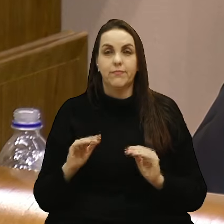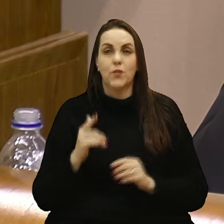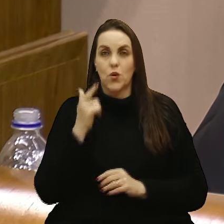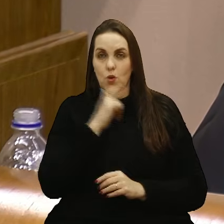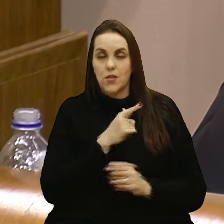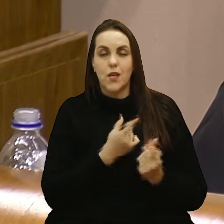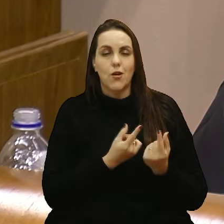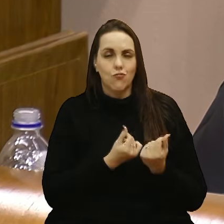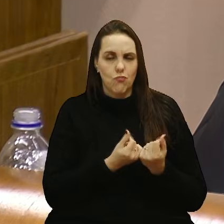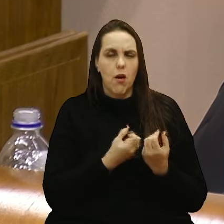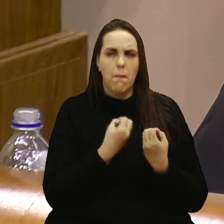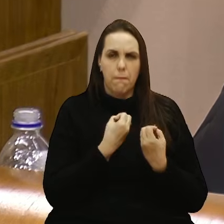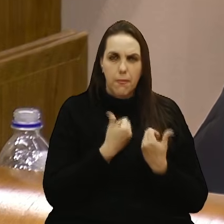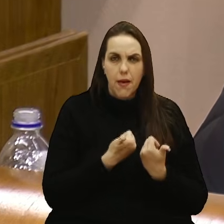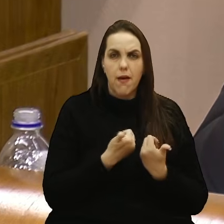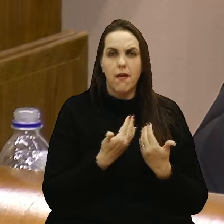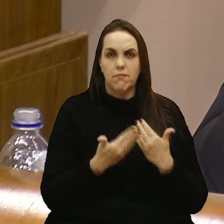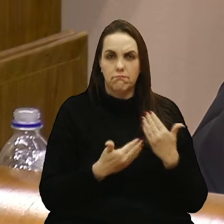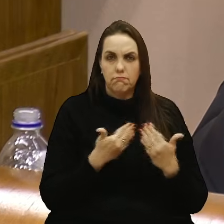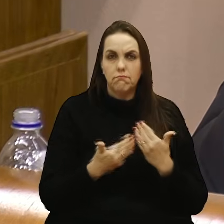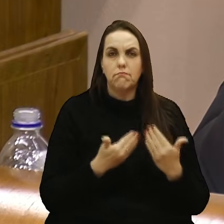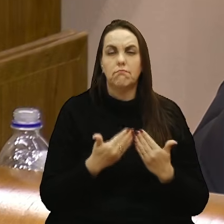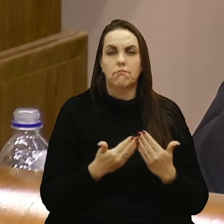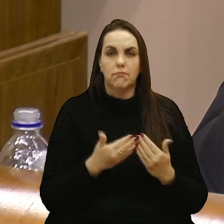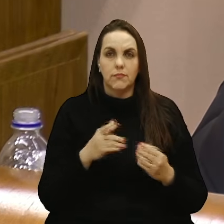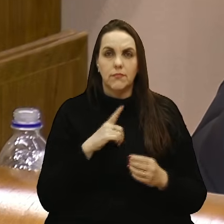caixa suficiente, ela está